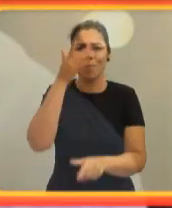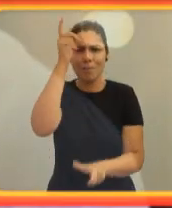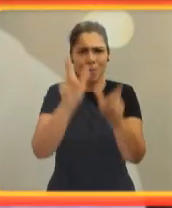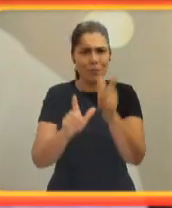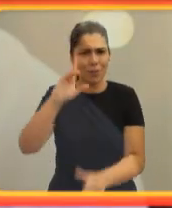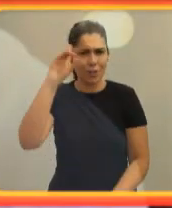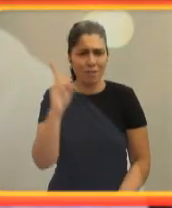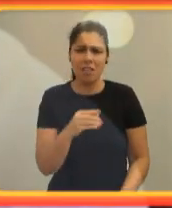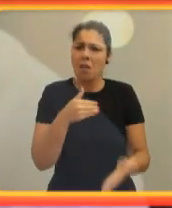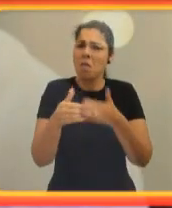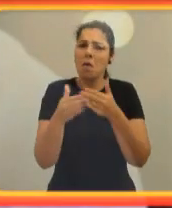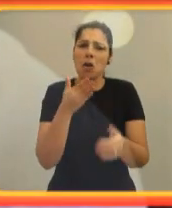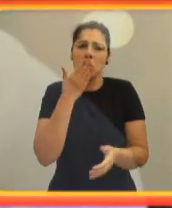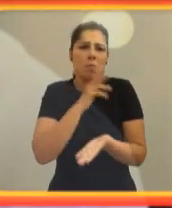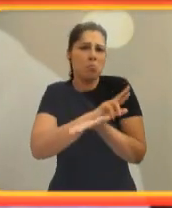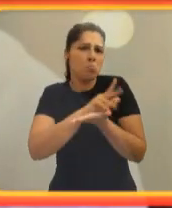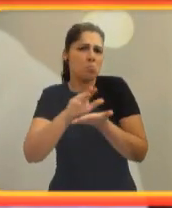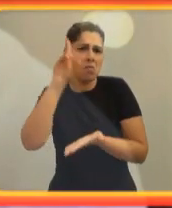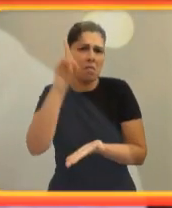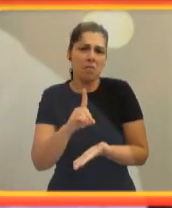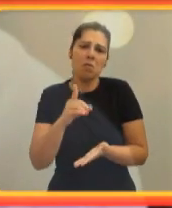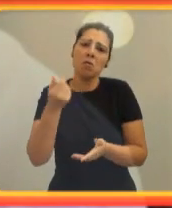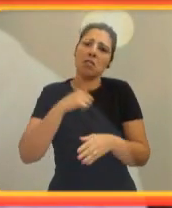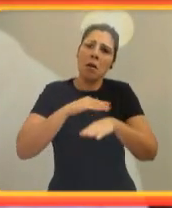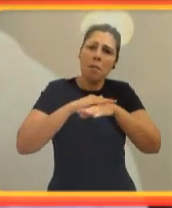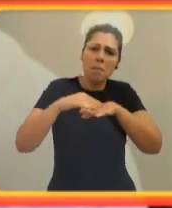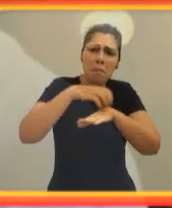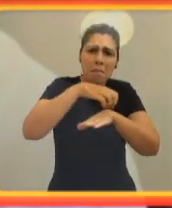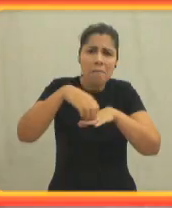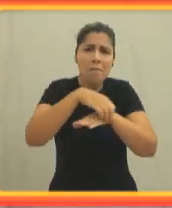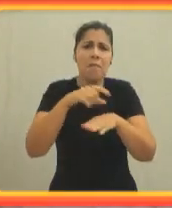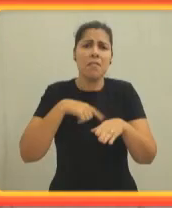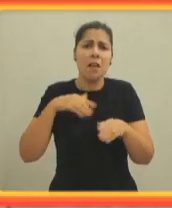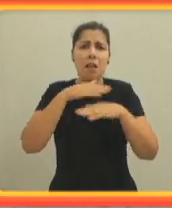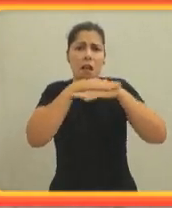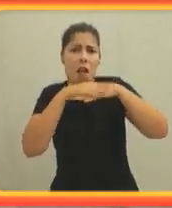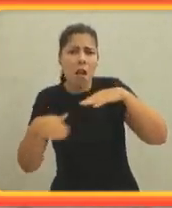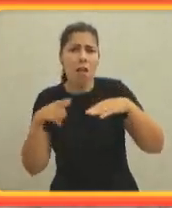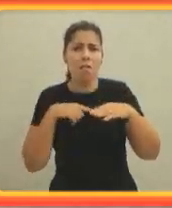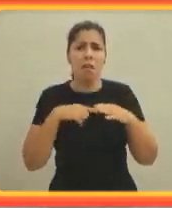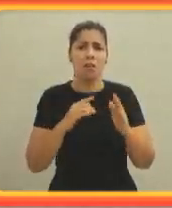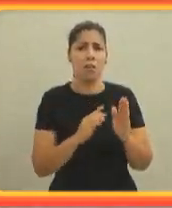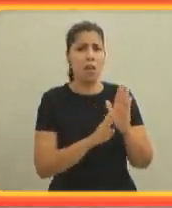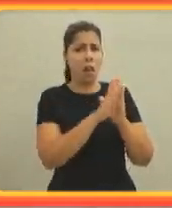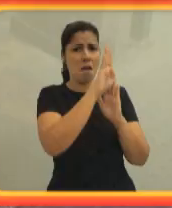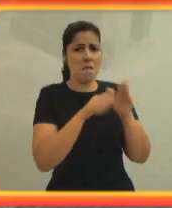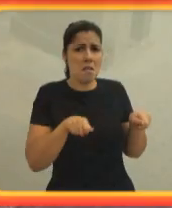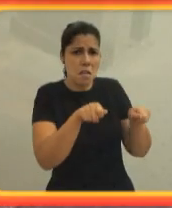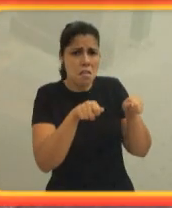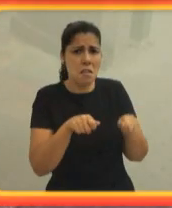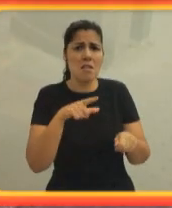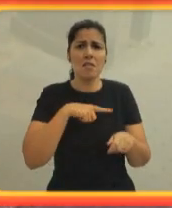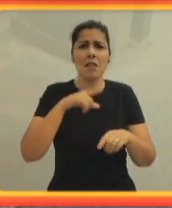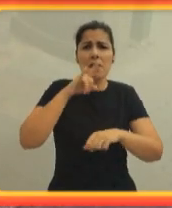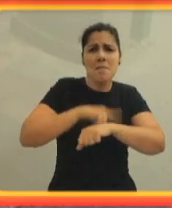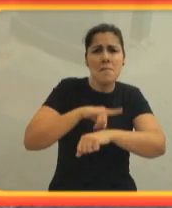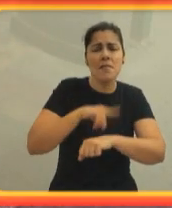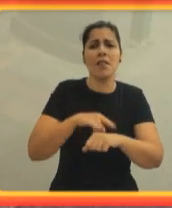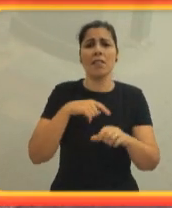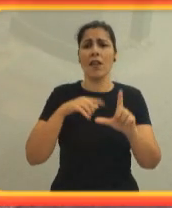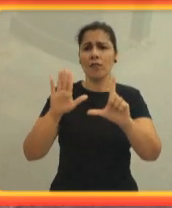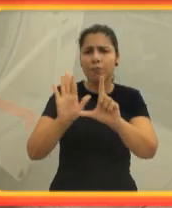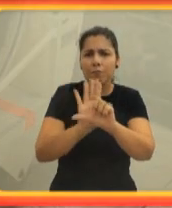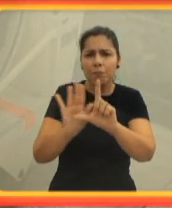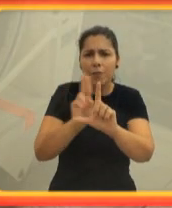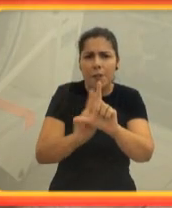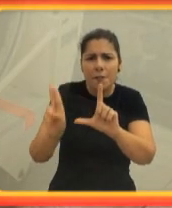possui total acessibilidade para todas as pessoas com deficiência, qualquer tipo de deficiência, desde pisos táteis até as rampas de acesso,